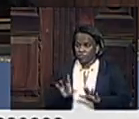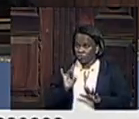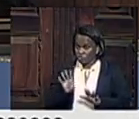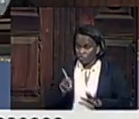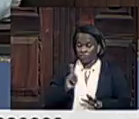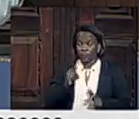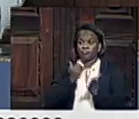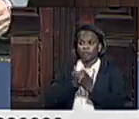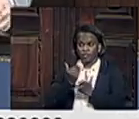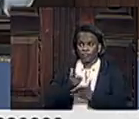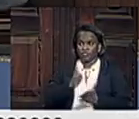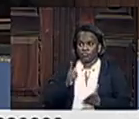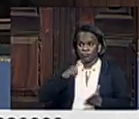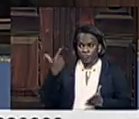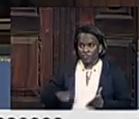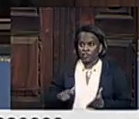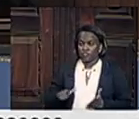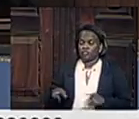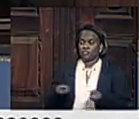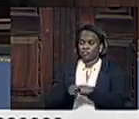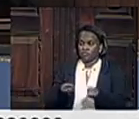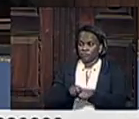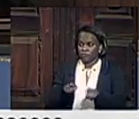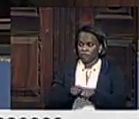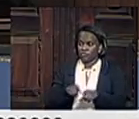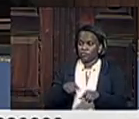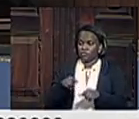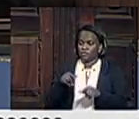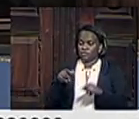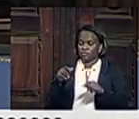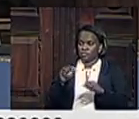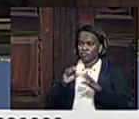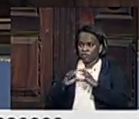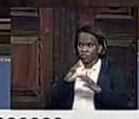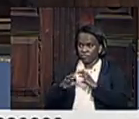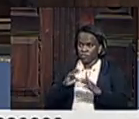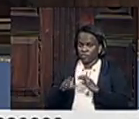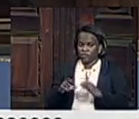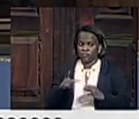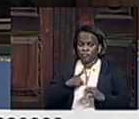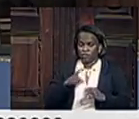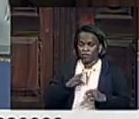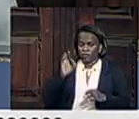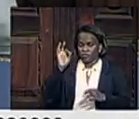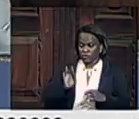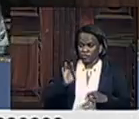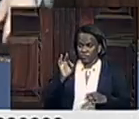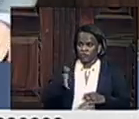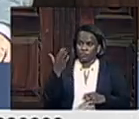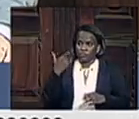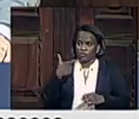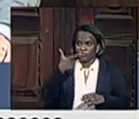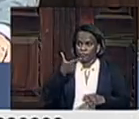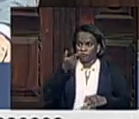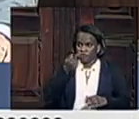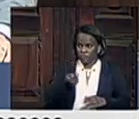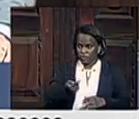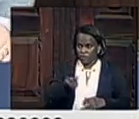aí. Na prestação de serviço de comunicação, a alíquota que já era de 27